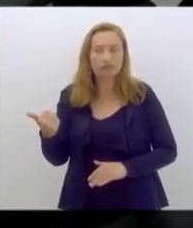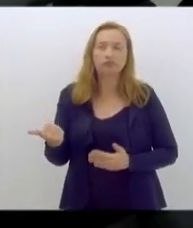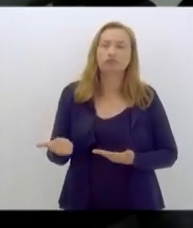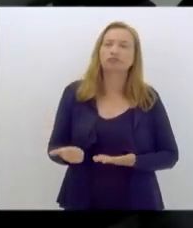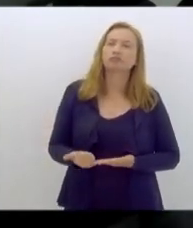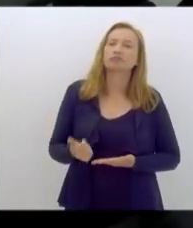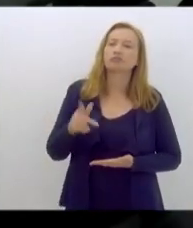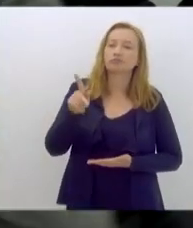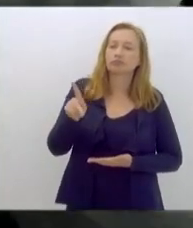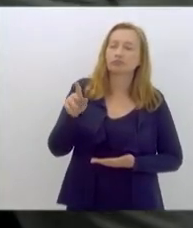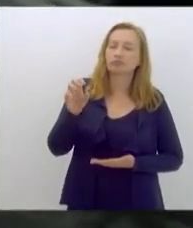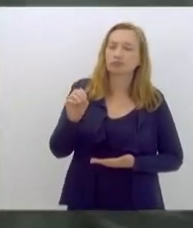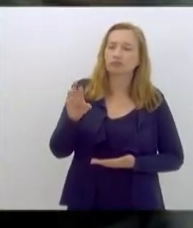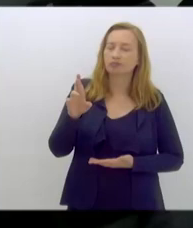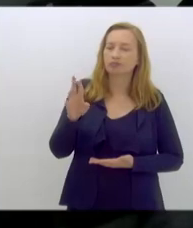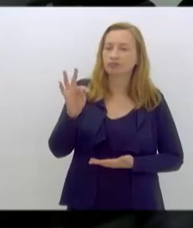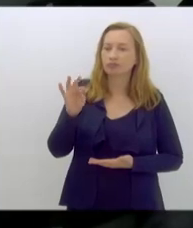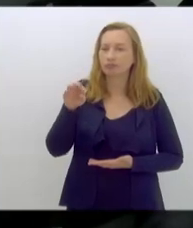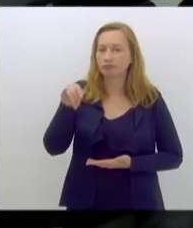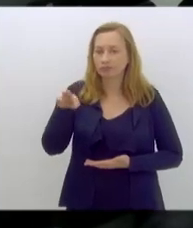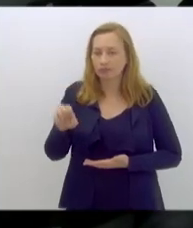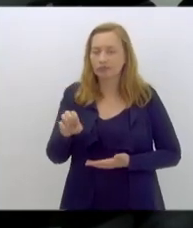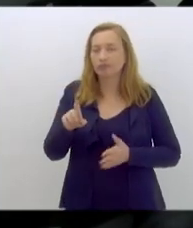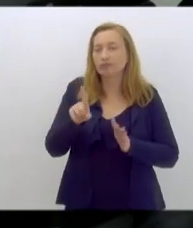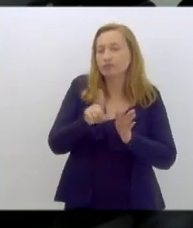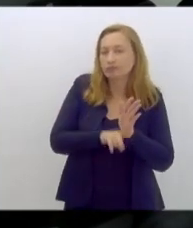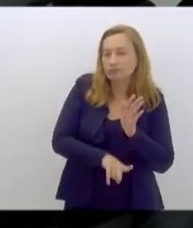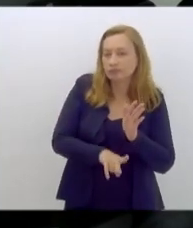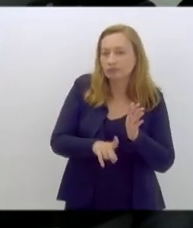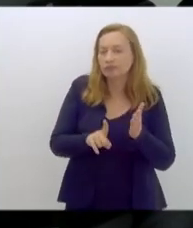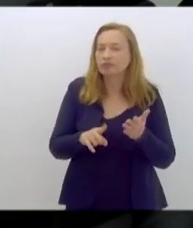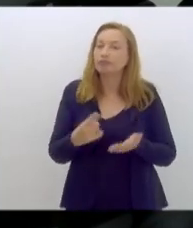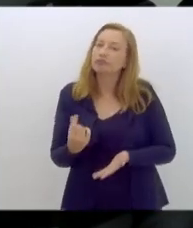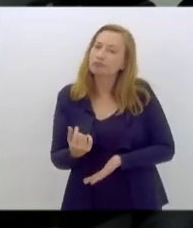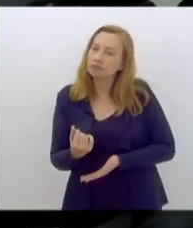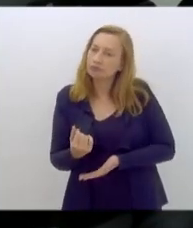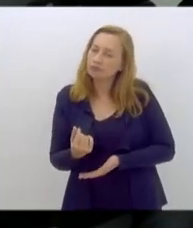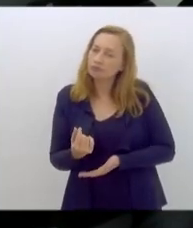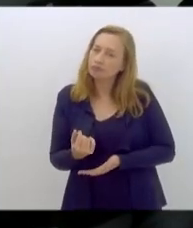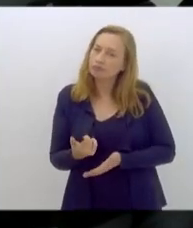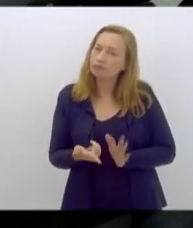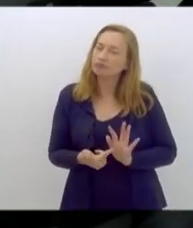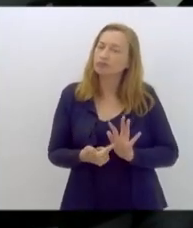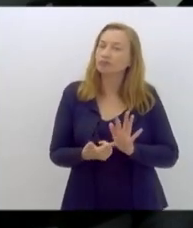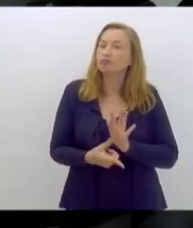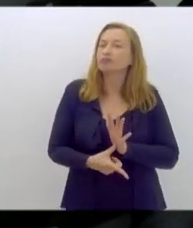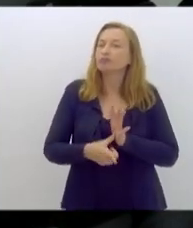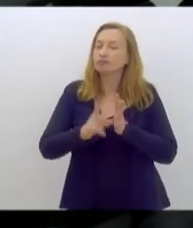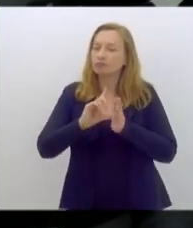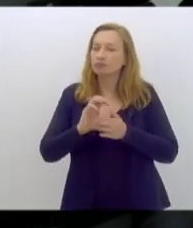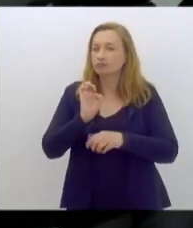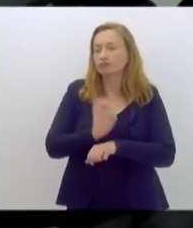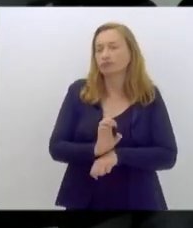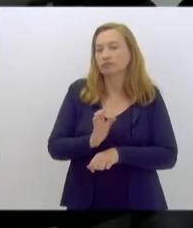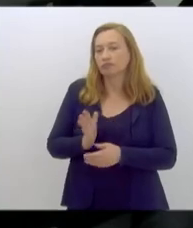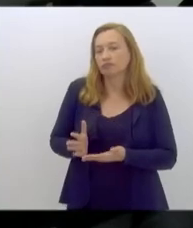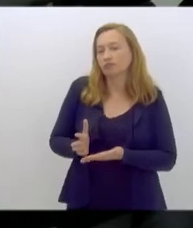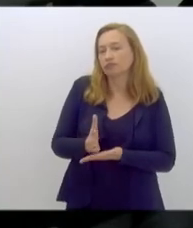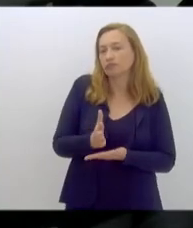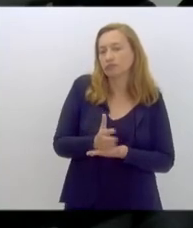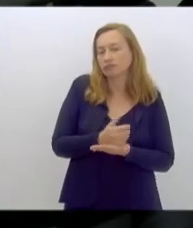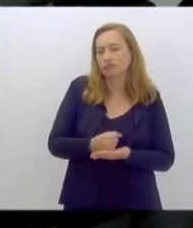entre outras coisas O que diminui de alguma forma o valor atribuído antes o estado ganhava muito mais